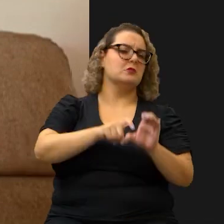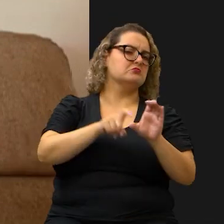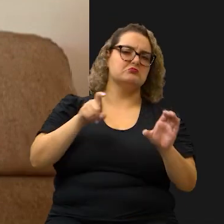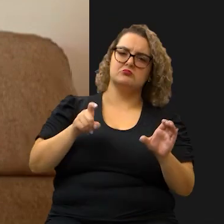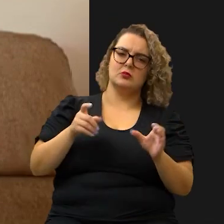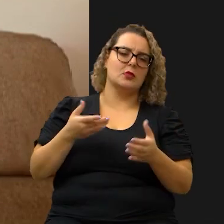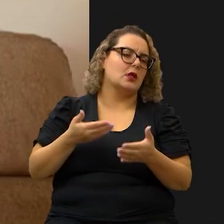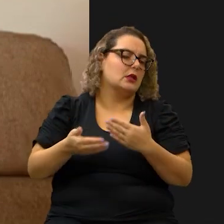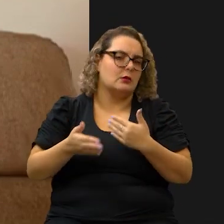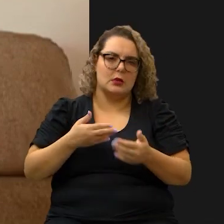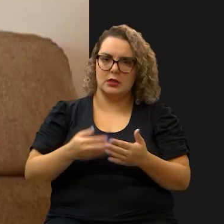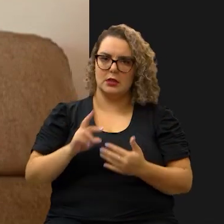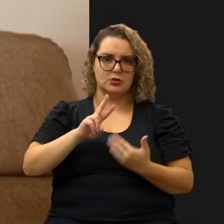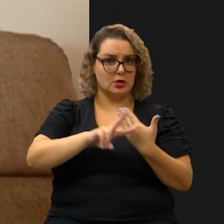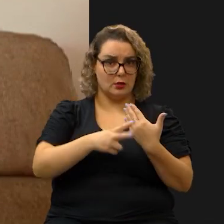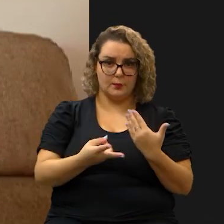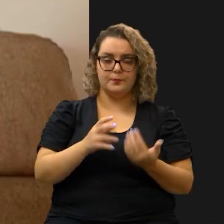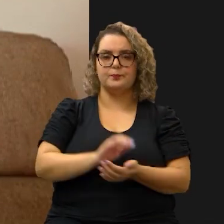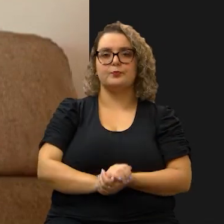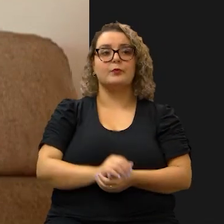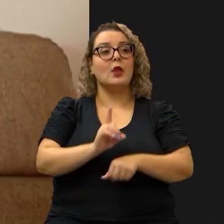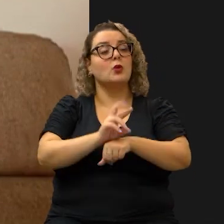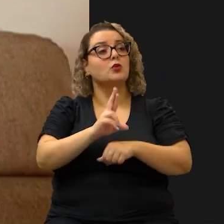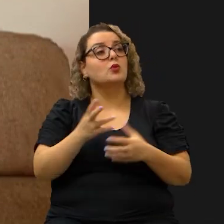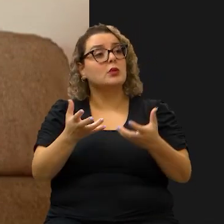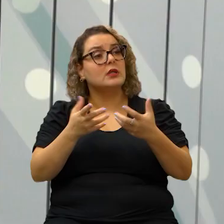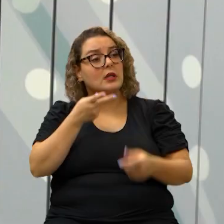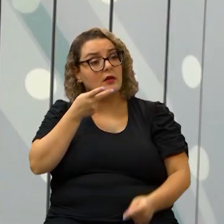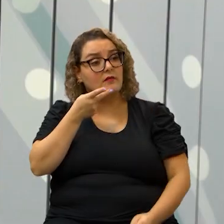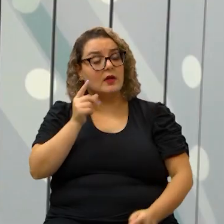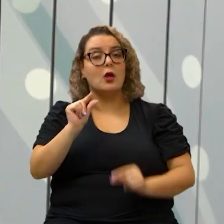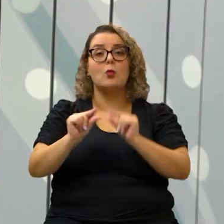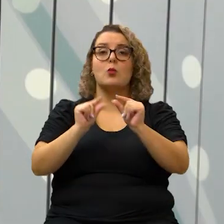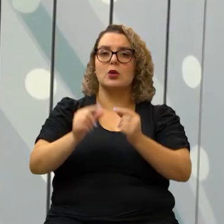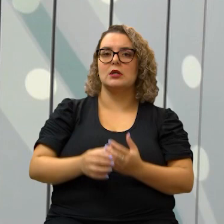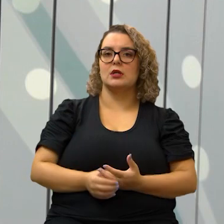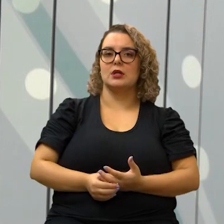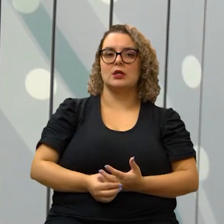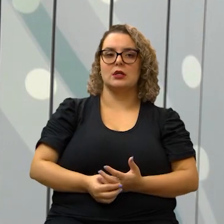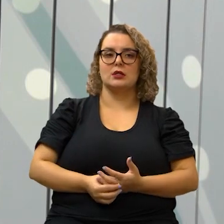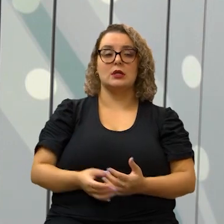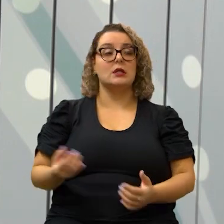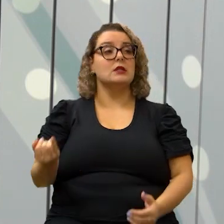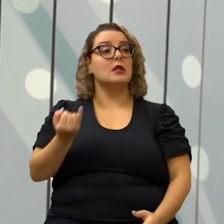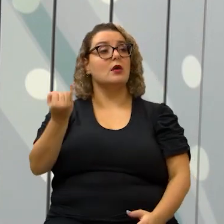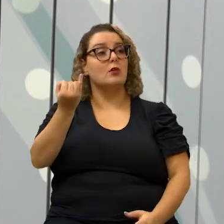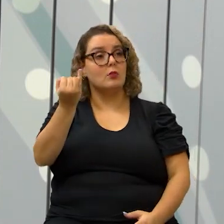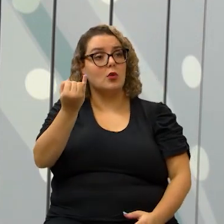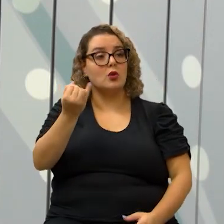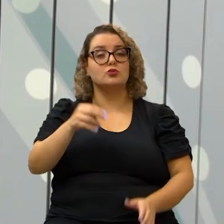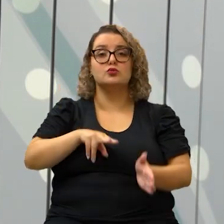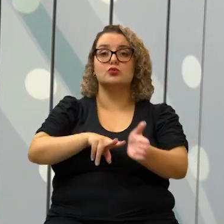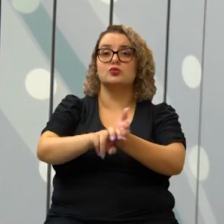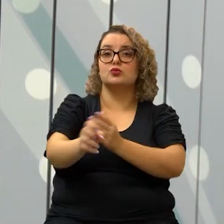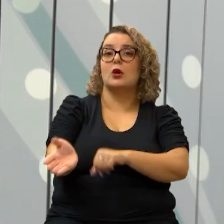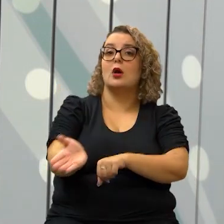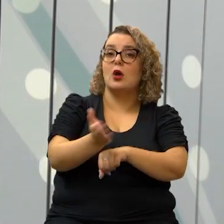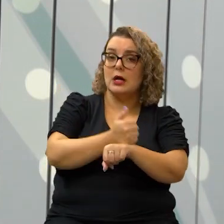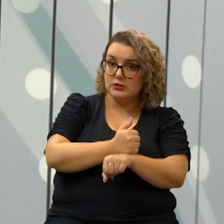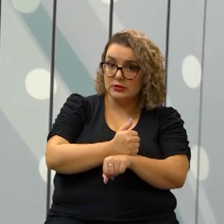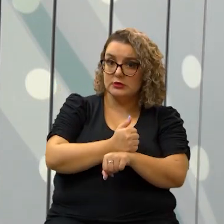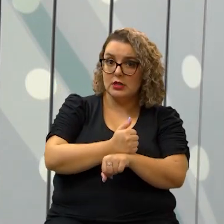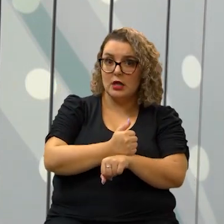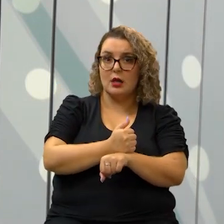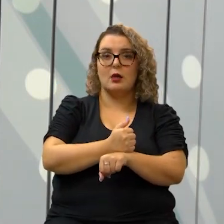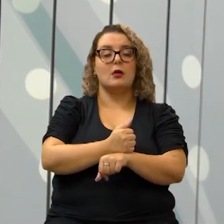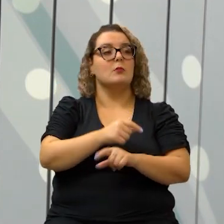viver independentemente disso. Doutora, eu queria que você falasse um pouquinho da importância